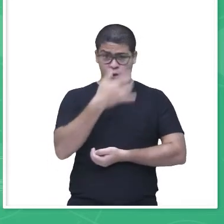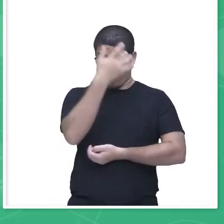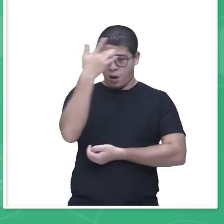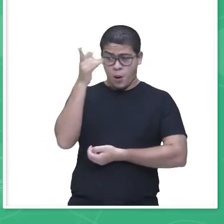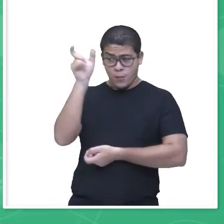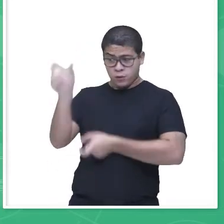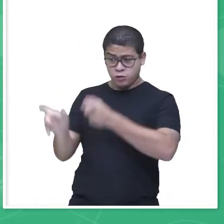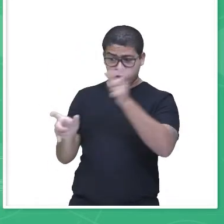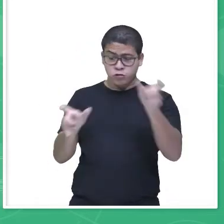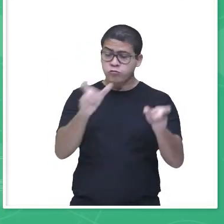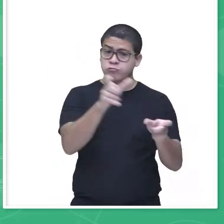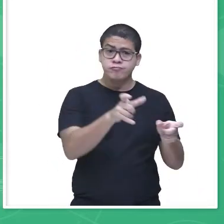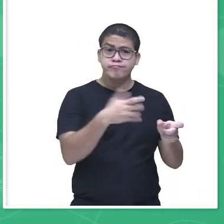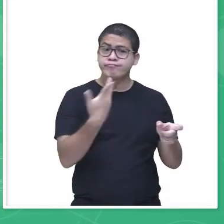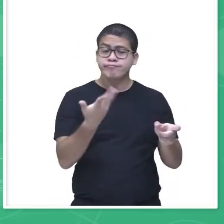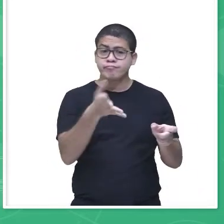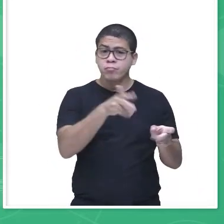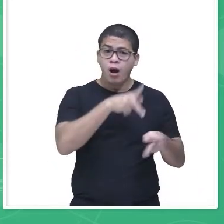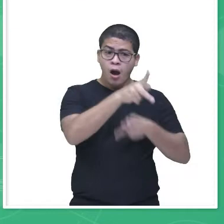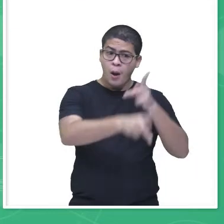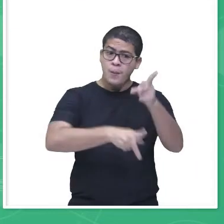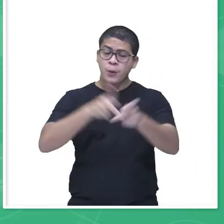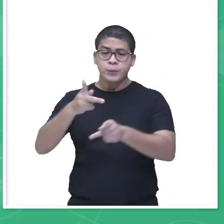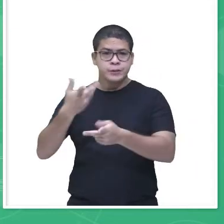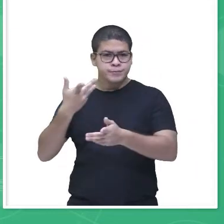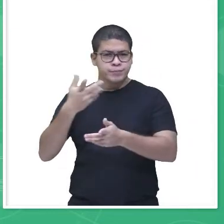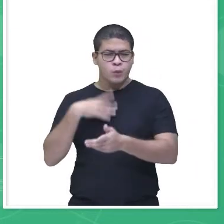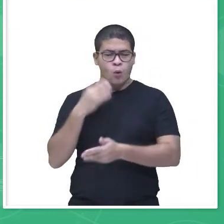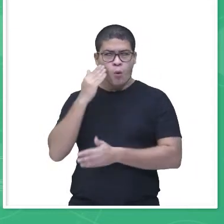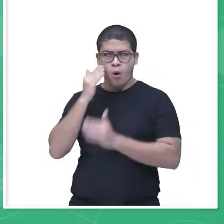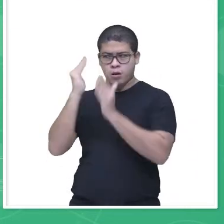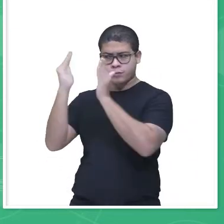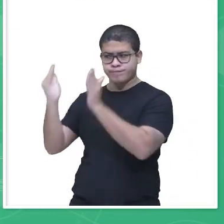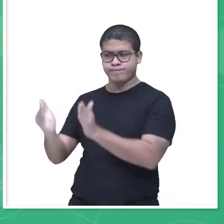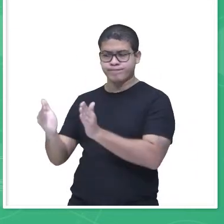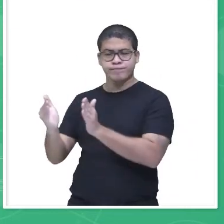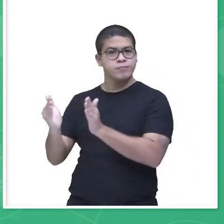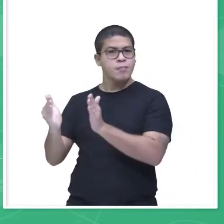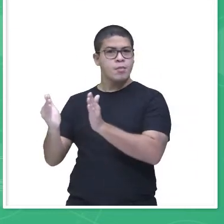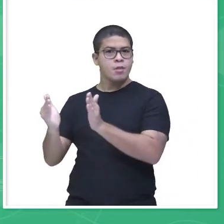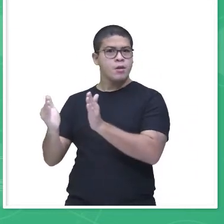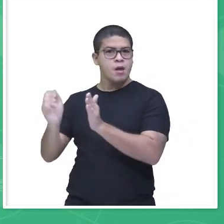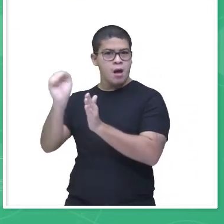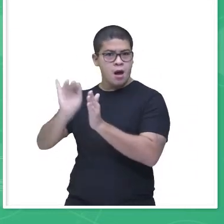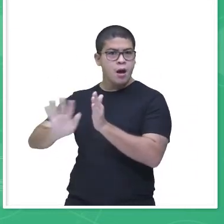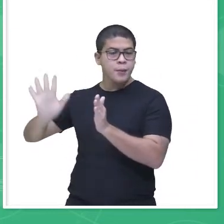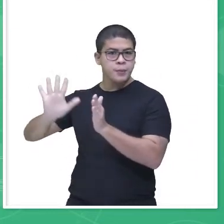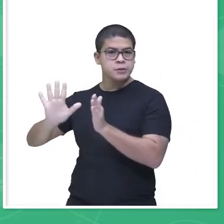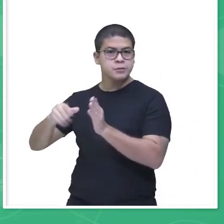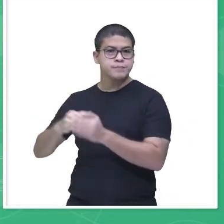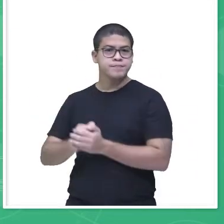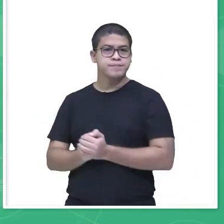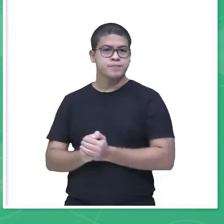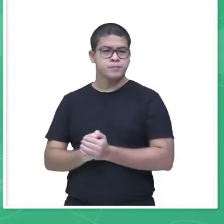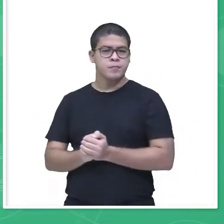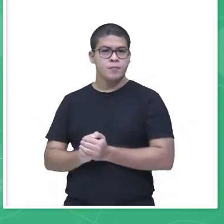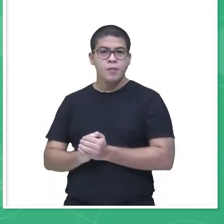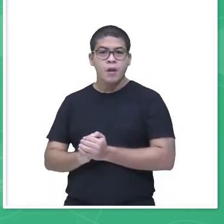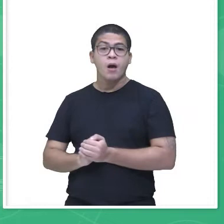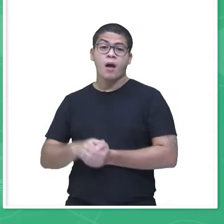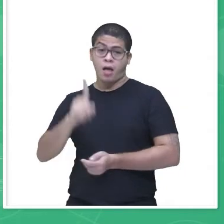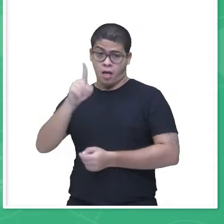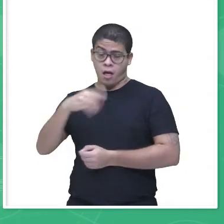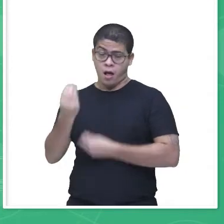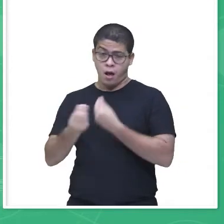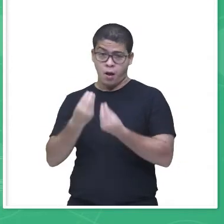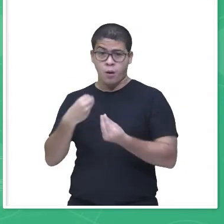olha só aí essa imagem, uma diferença entre um ambiente com igarapé ali, natural